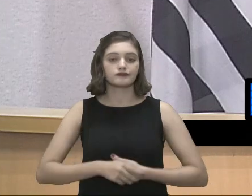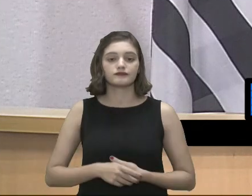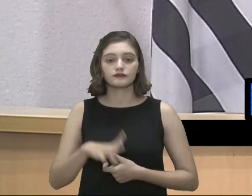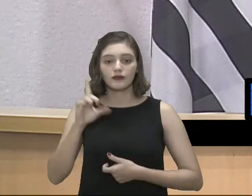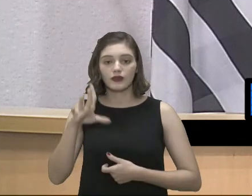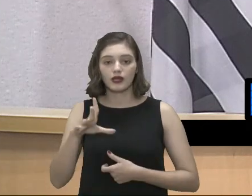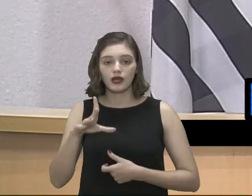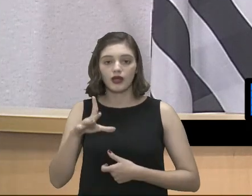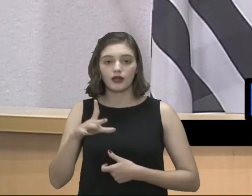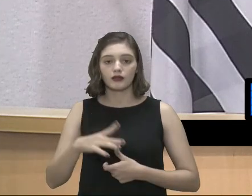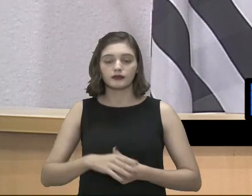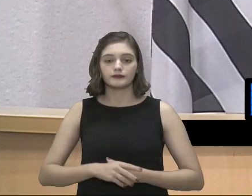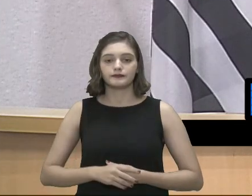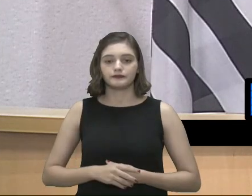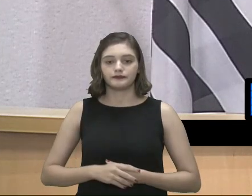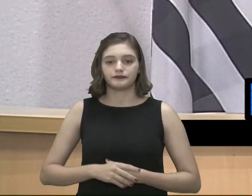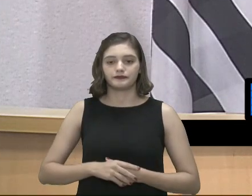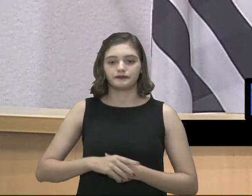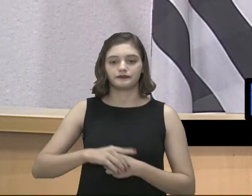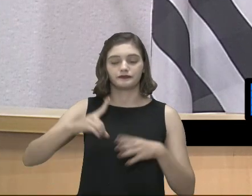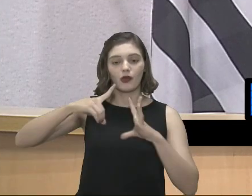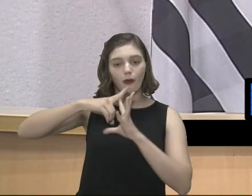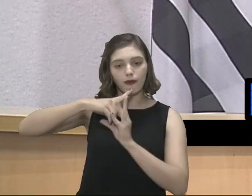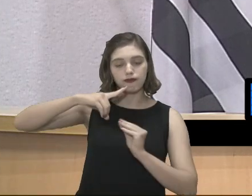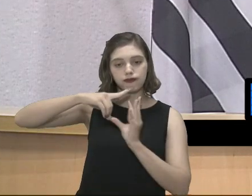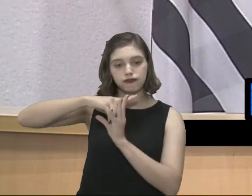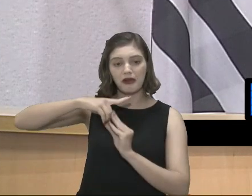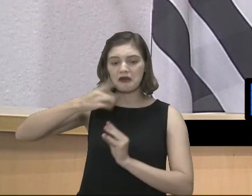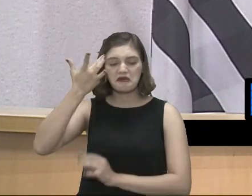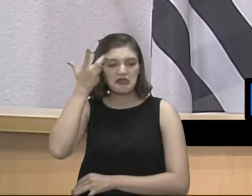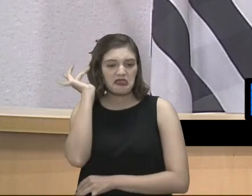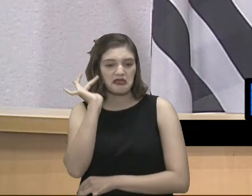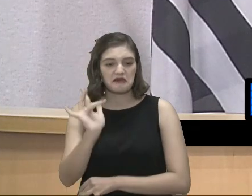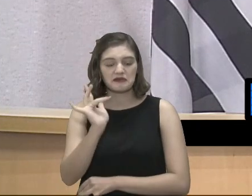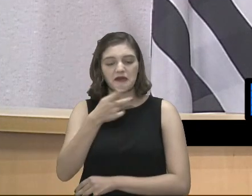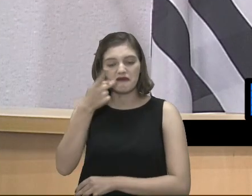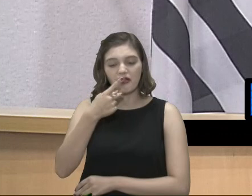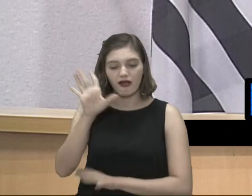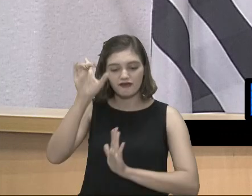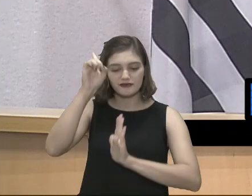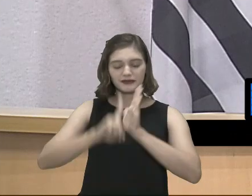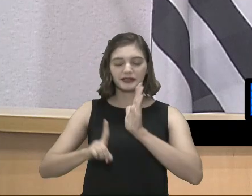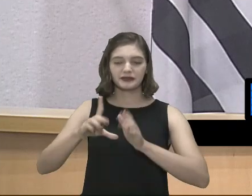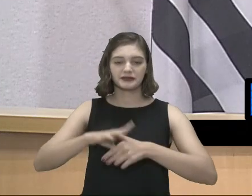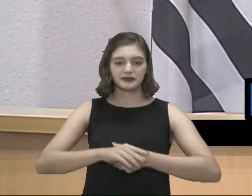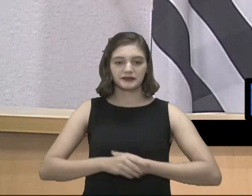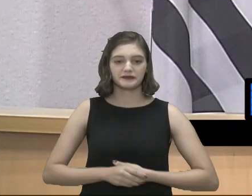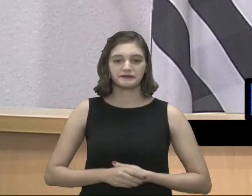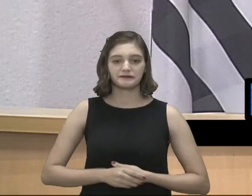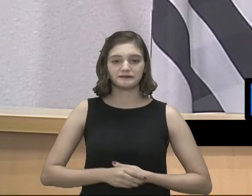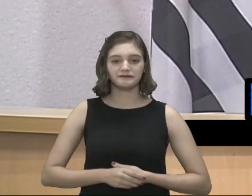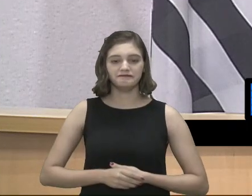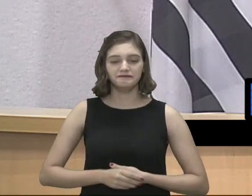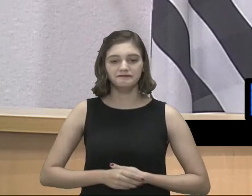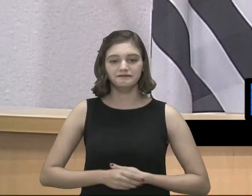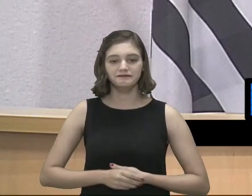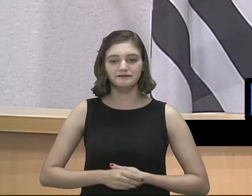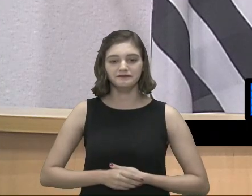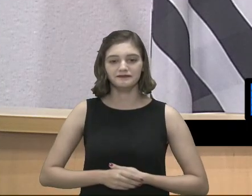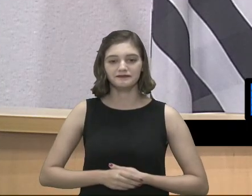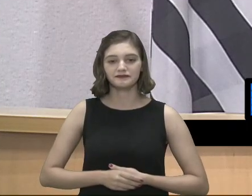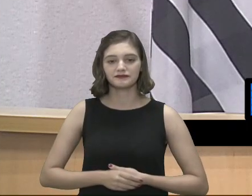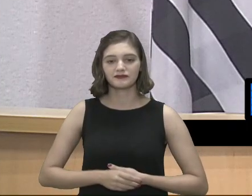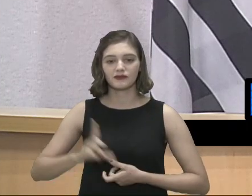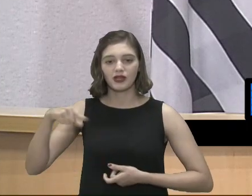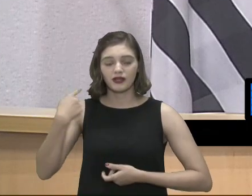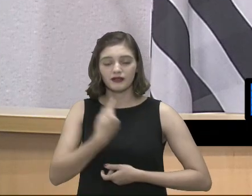sabe chupar uma rola. Mas a gente não sabe falar de direitos. Então, a gente aposta